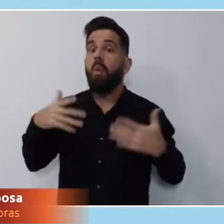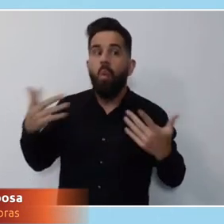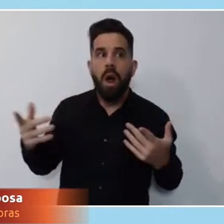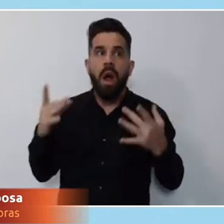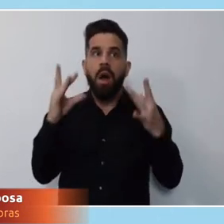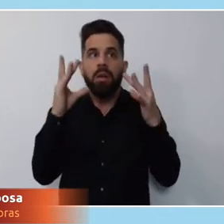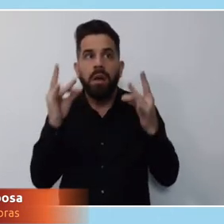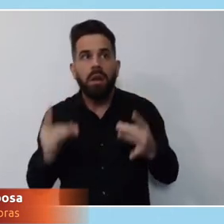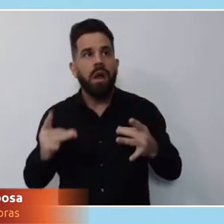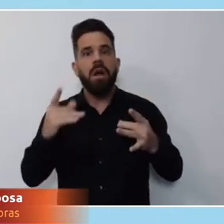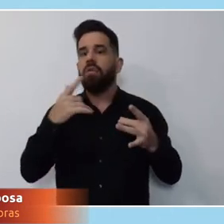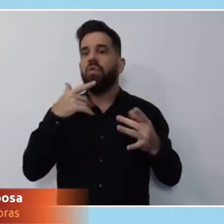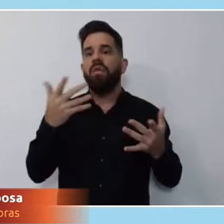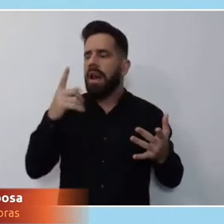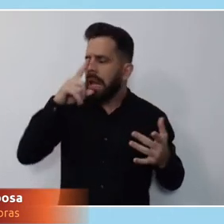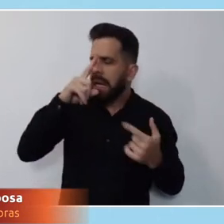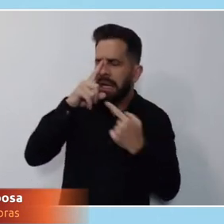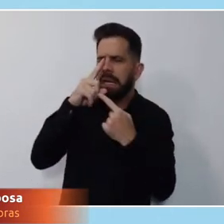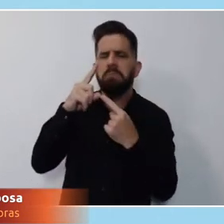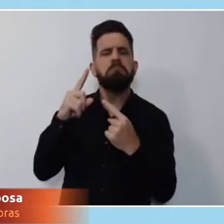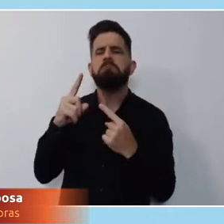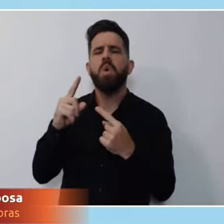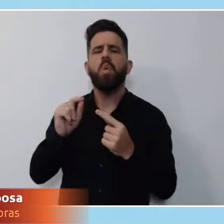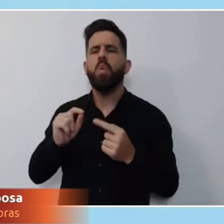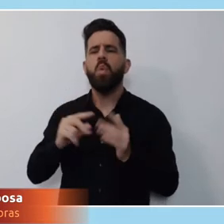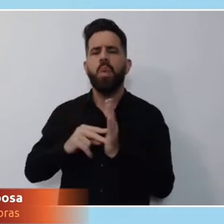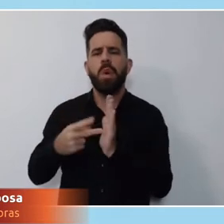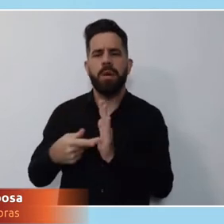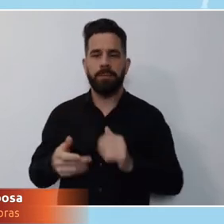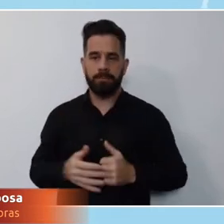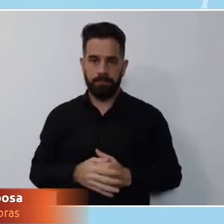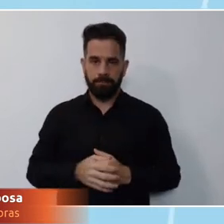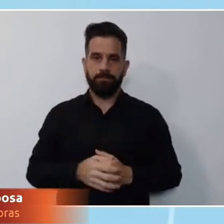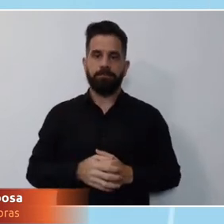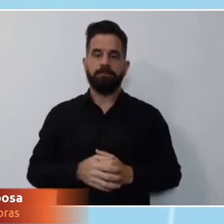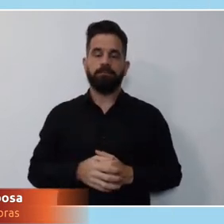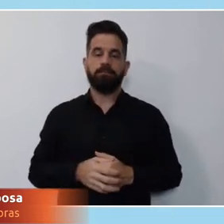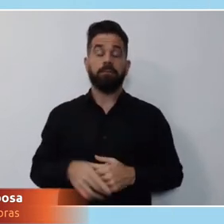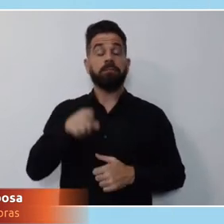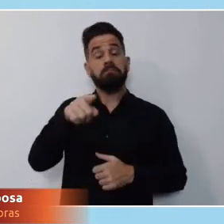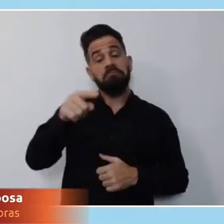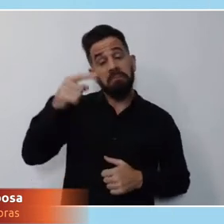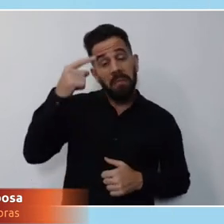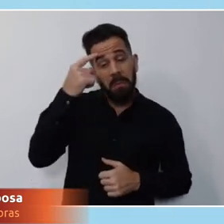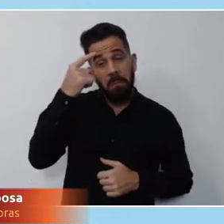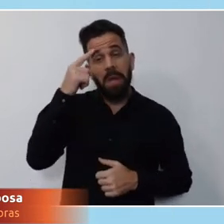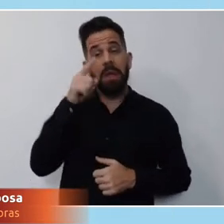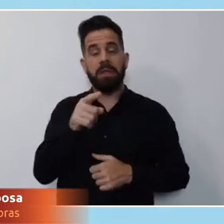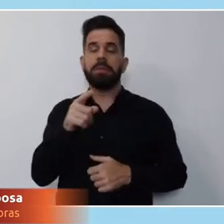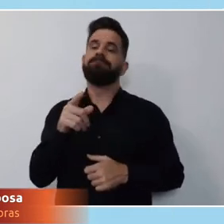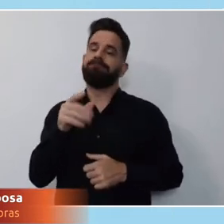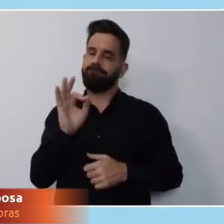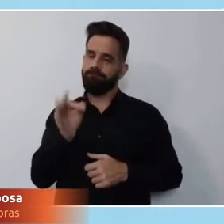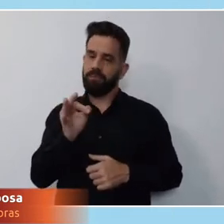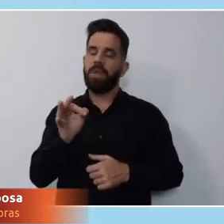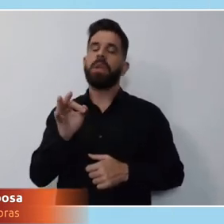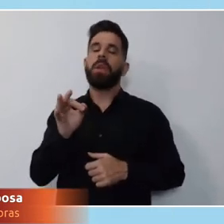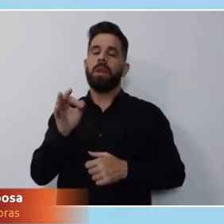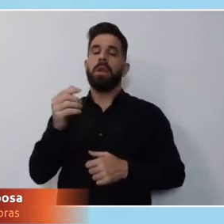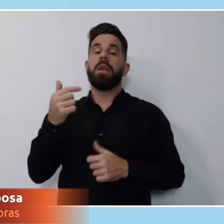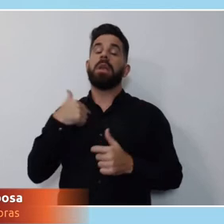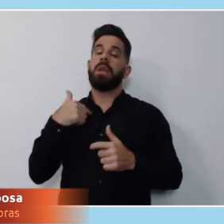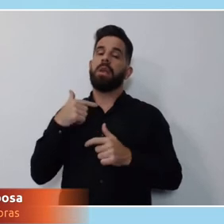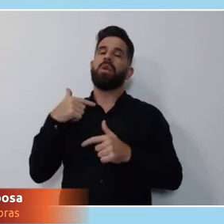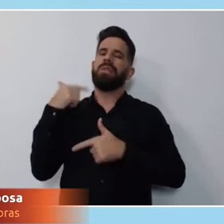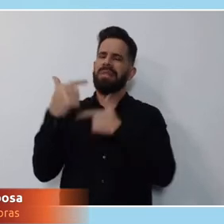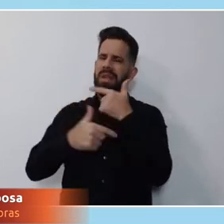essas alterações? Camila, essas alterações são terríveis. Tem muito tempo que eu trabalho com essa temática